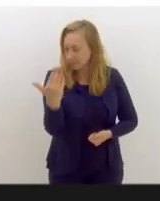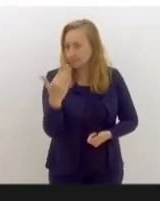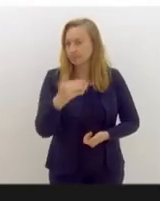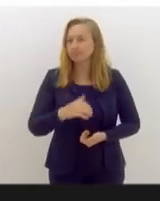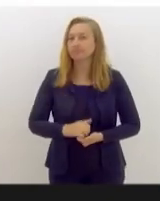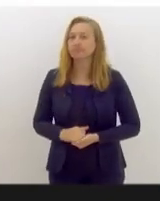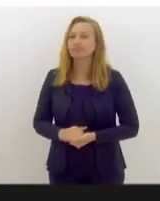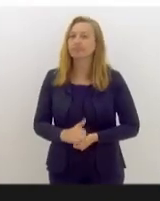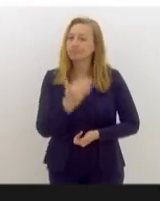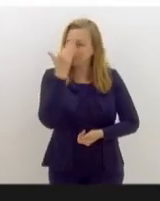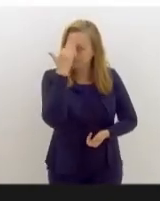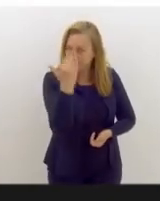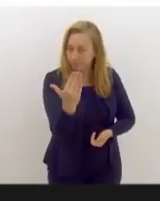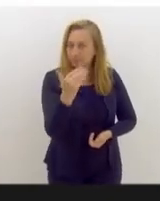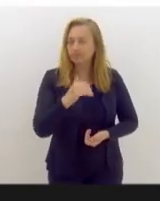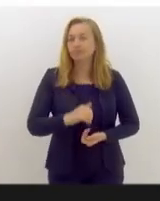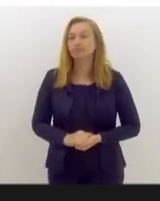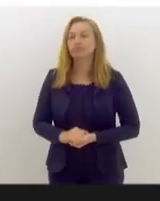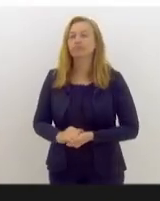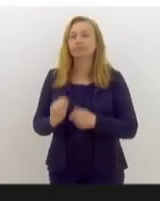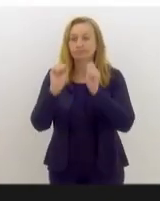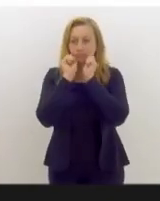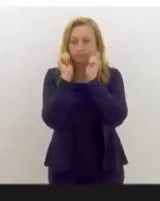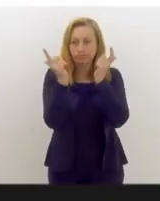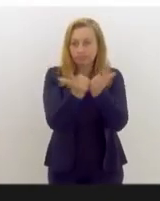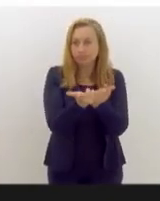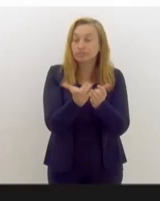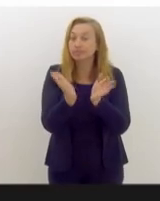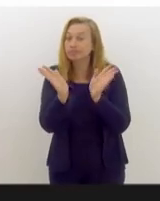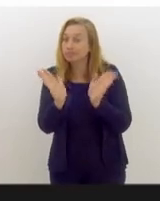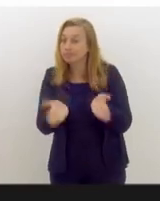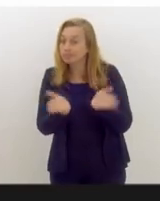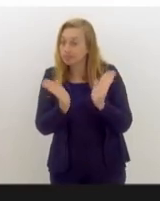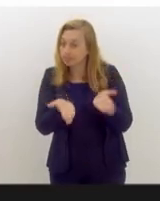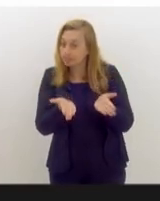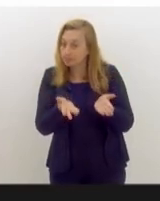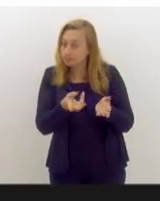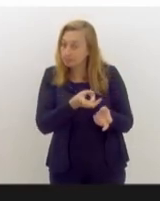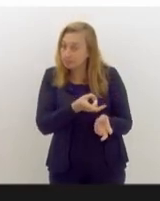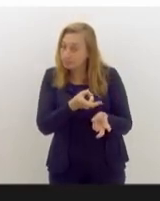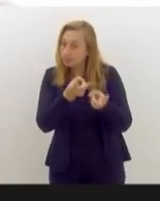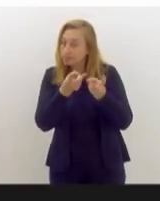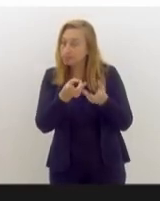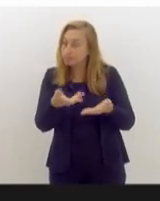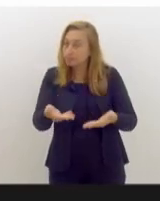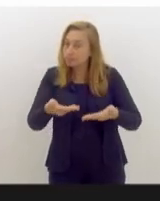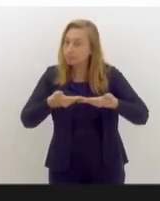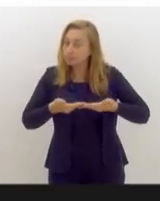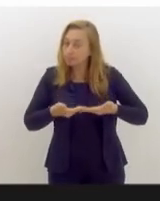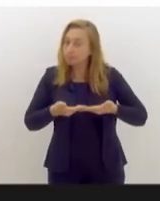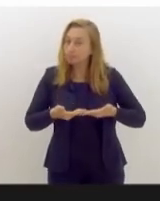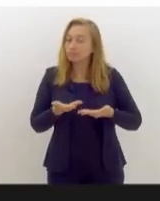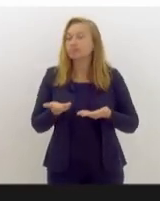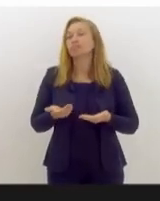agradecimento. Agradecimento à Alerj, que agora recebe, quer dizer, recebeu na